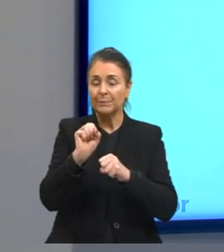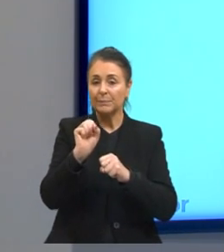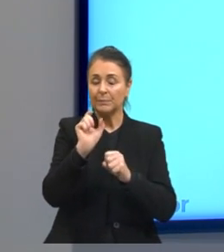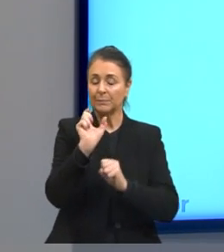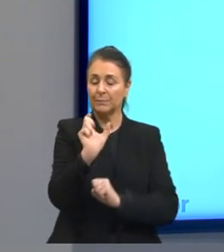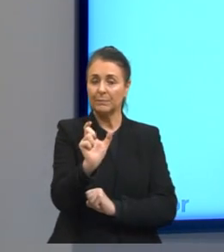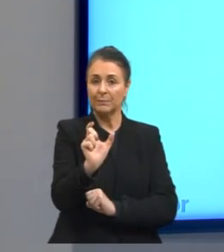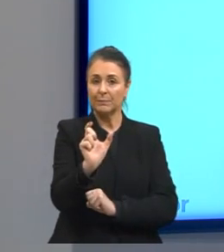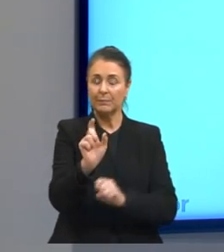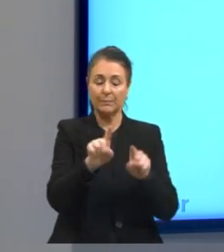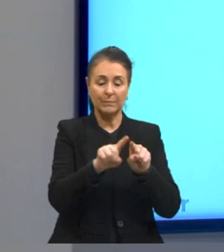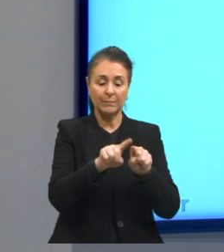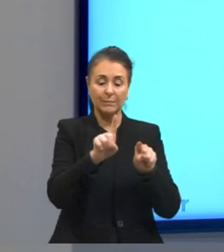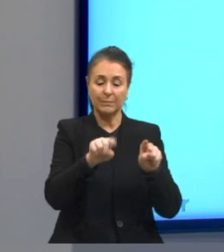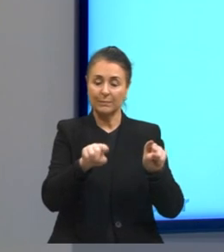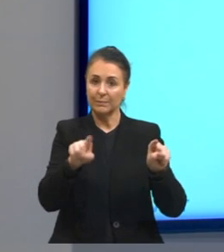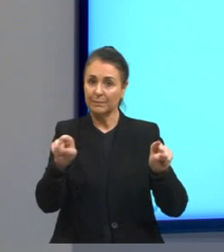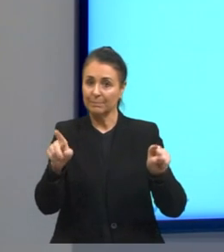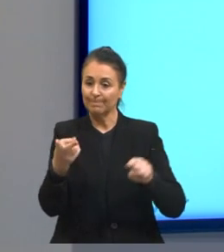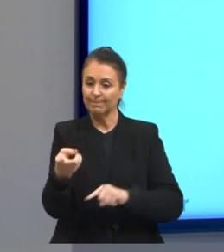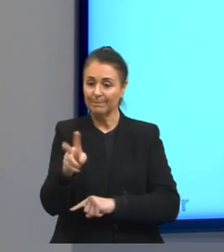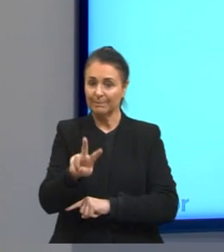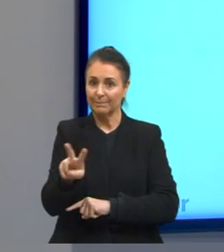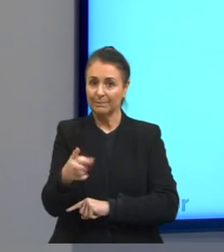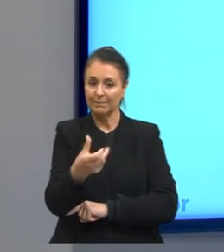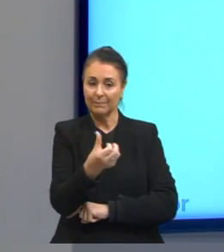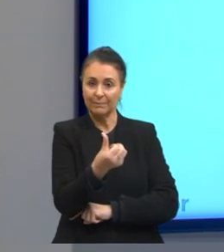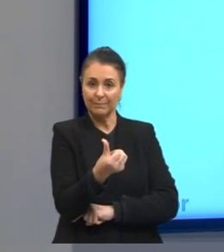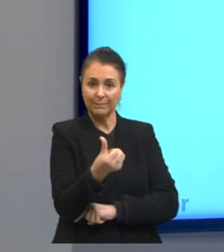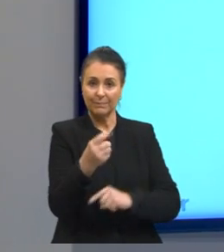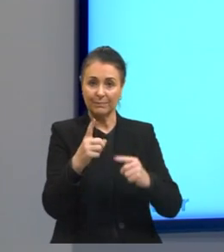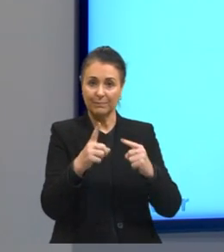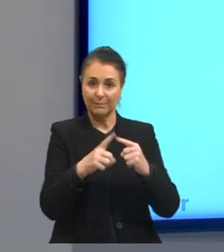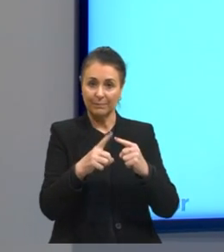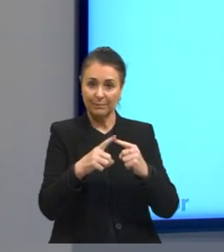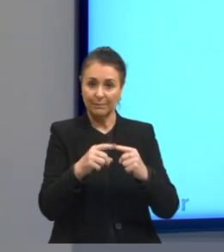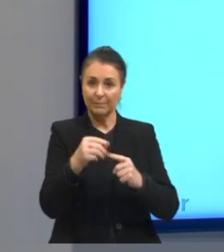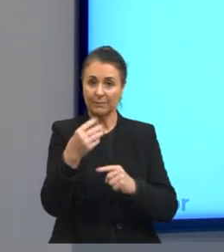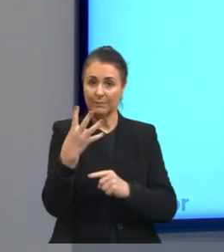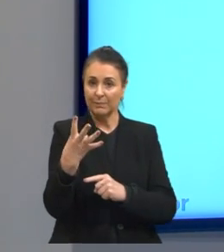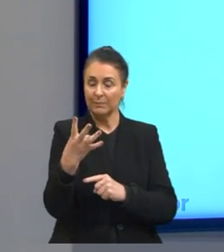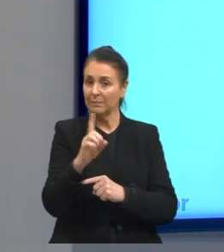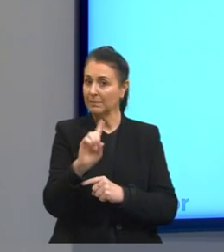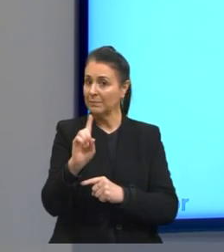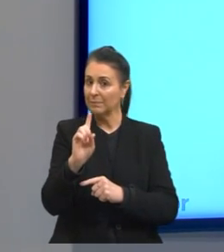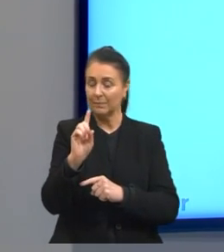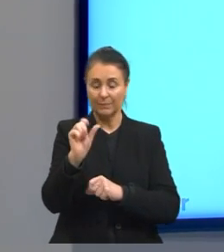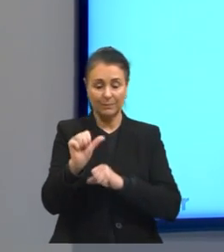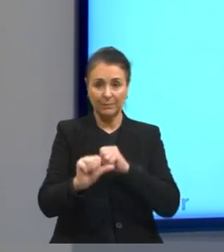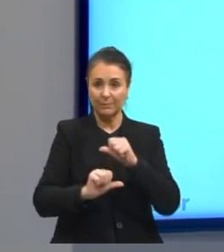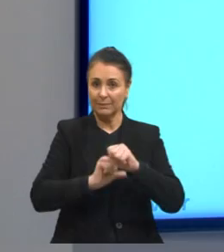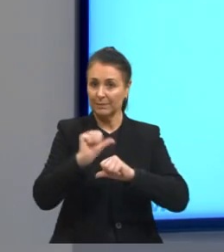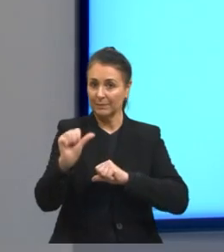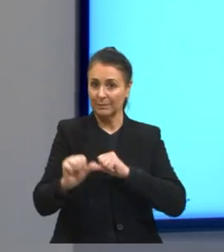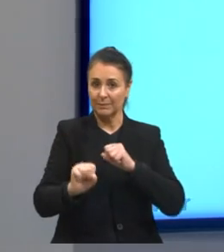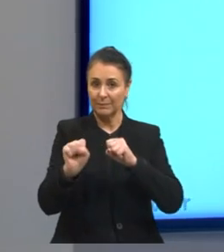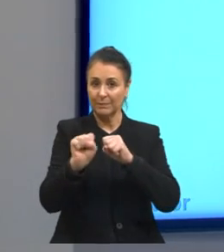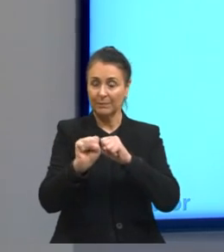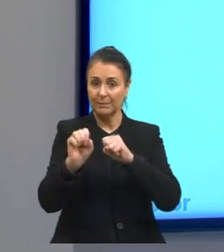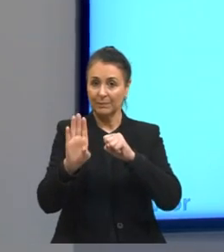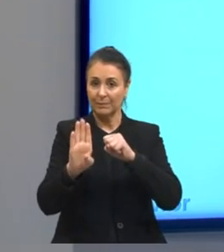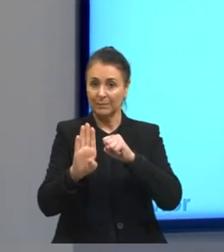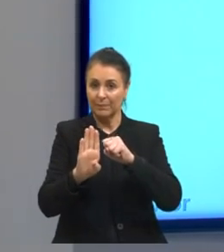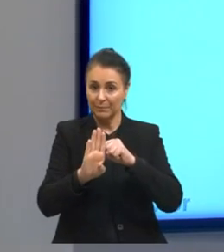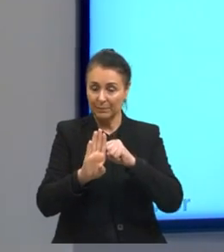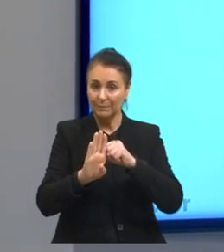variáveis. Nós temos seis classes variáveis e quatro invariáveis. O substantivo pertence às